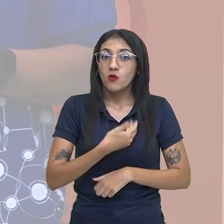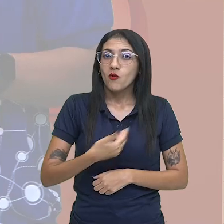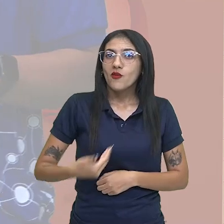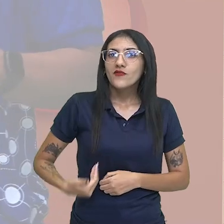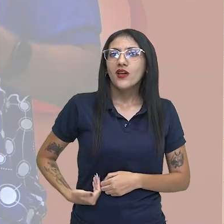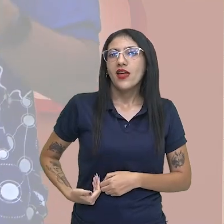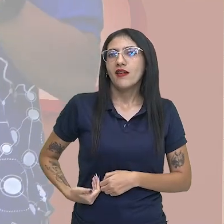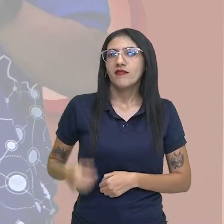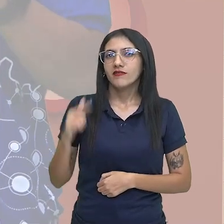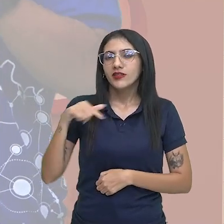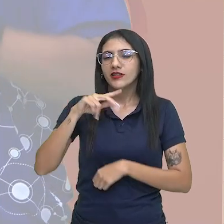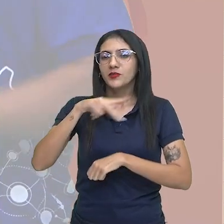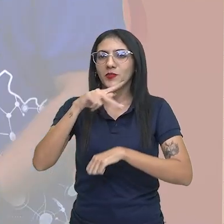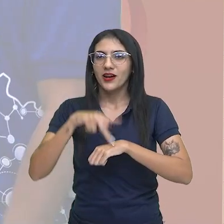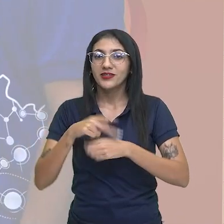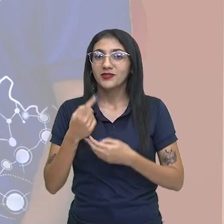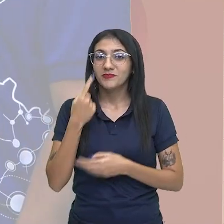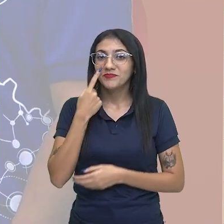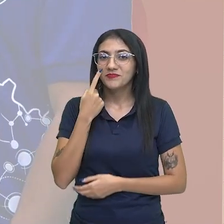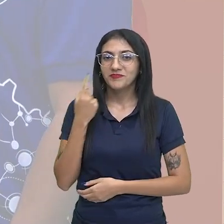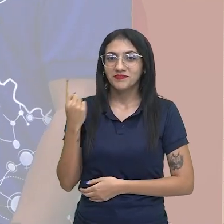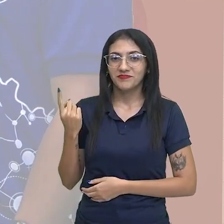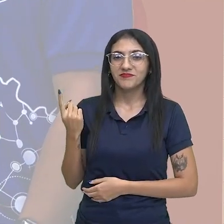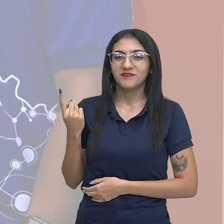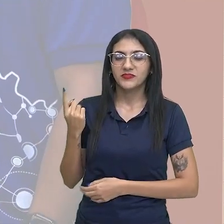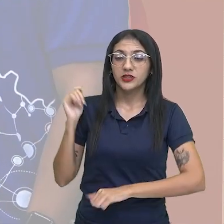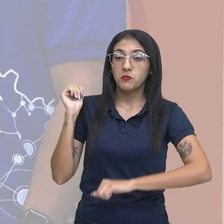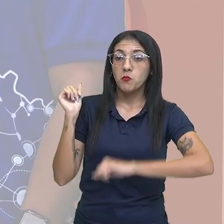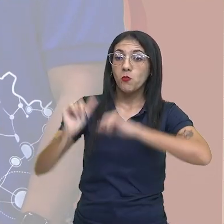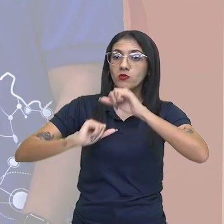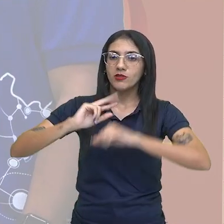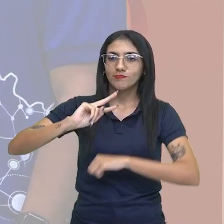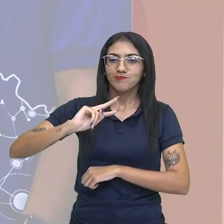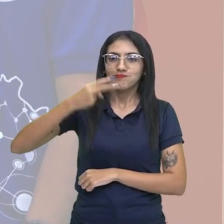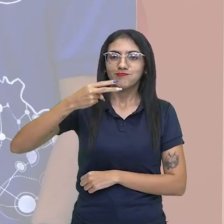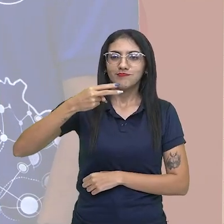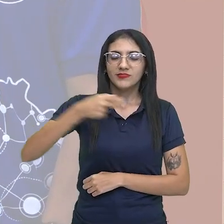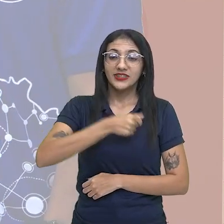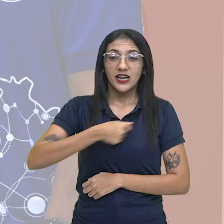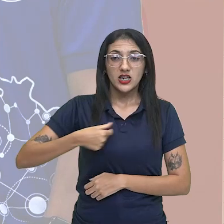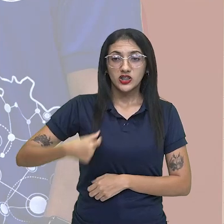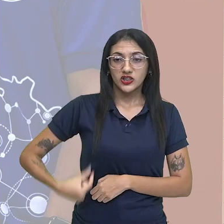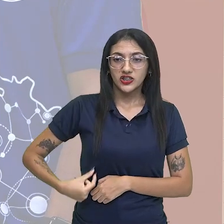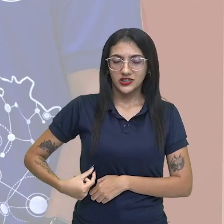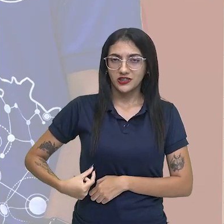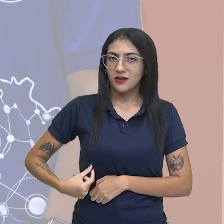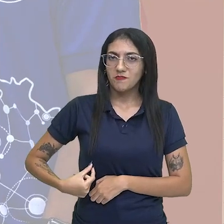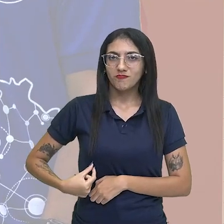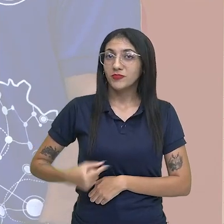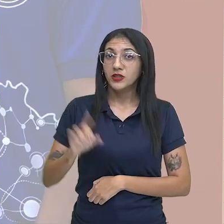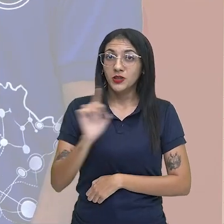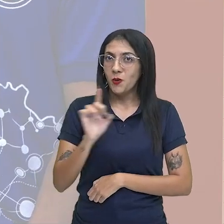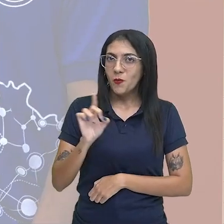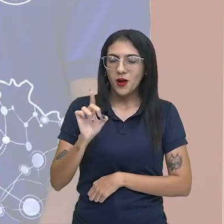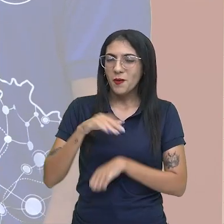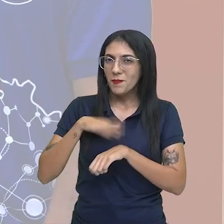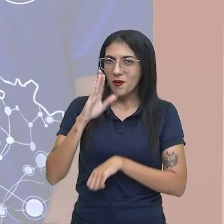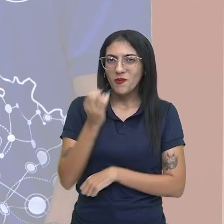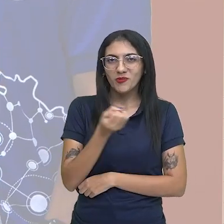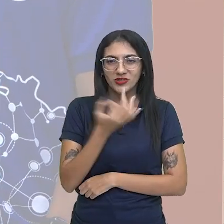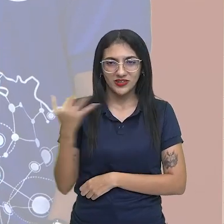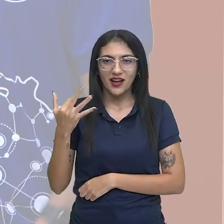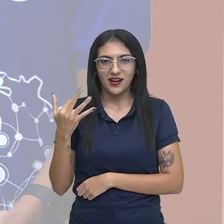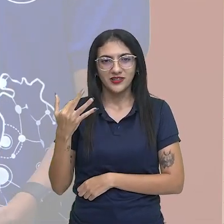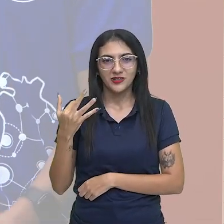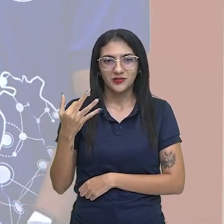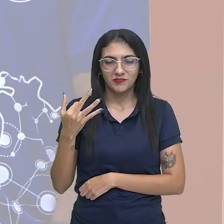desses países, que foi quando aconteceu essa troca, né? A China deixa de ser o país com a maior quantidade de pessoas e a